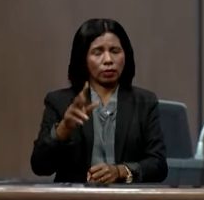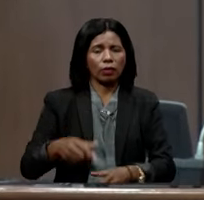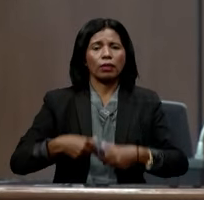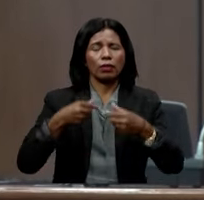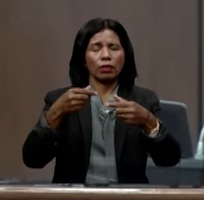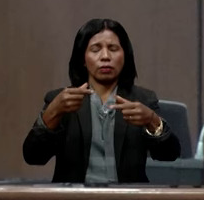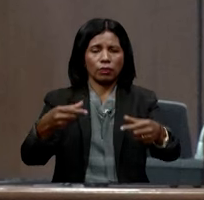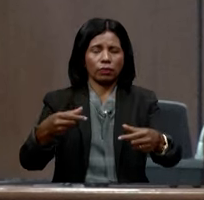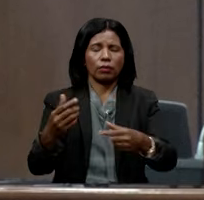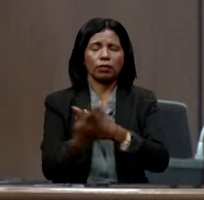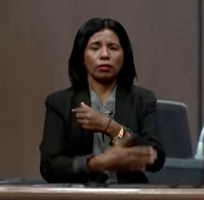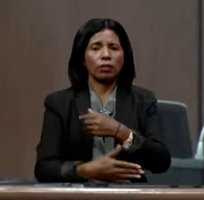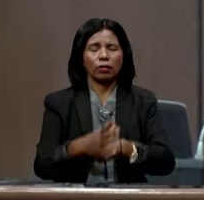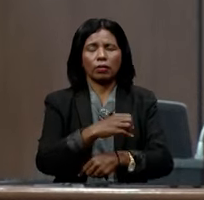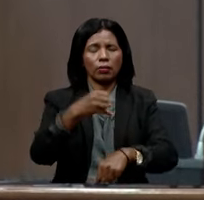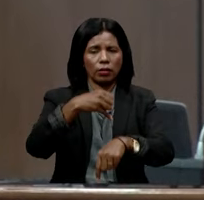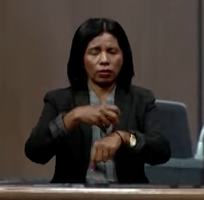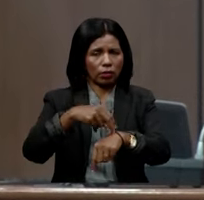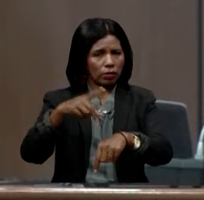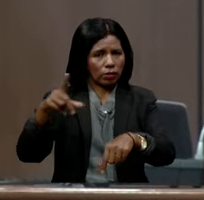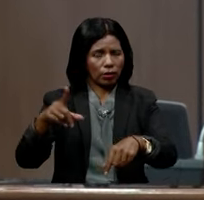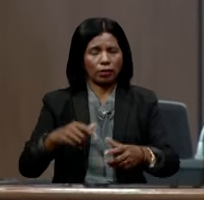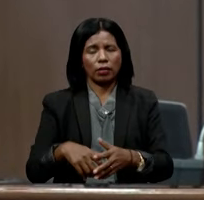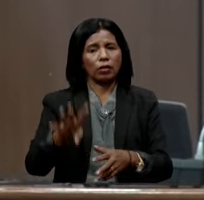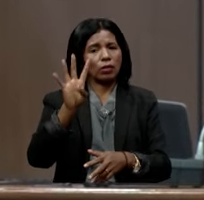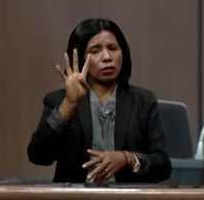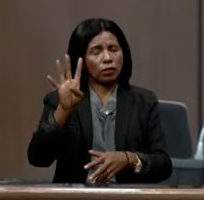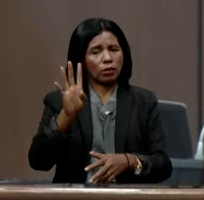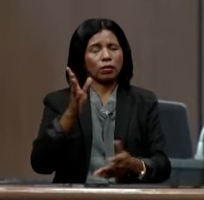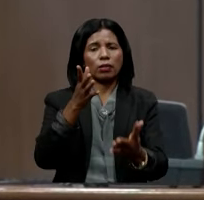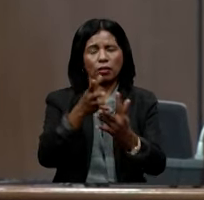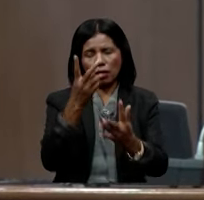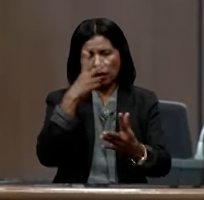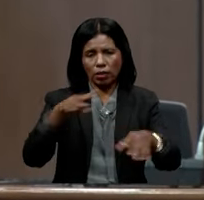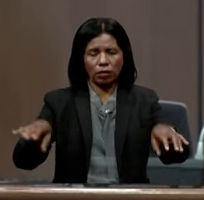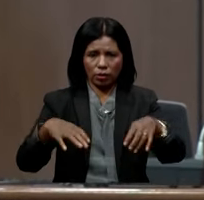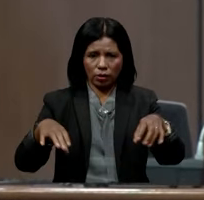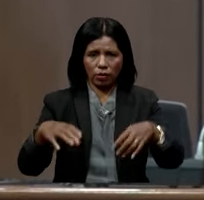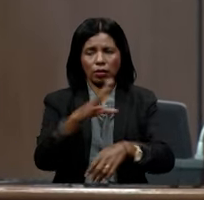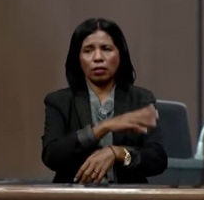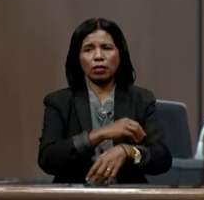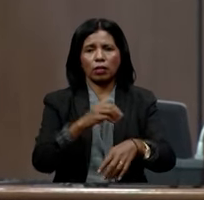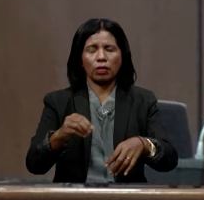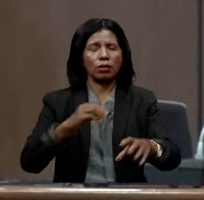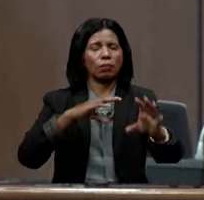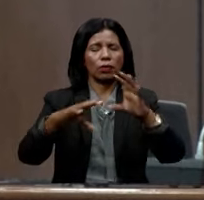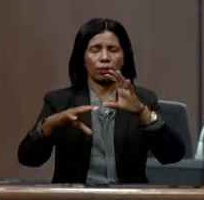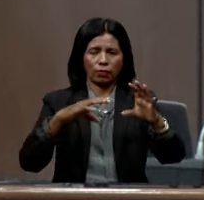Integração regional e internacional. 4. Coesão e reforço do tecido